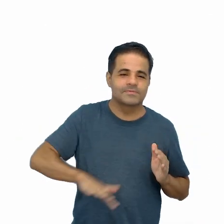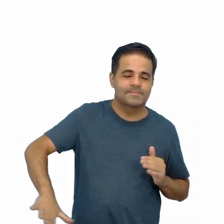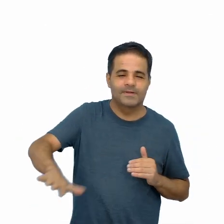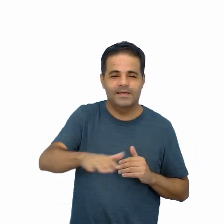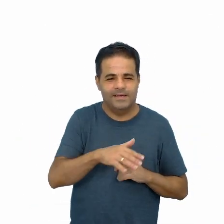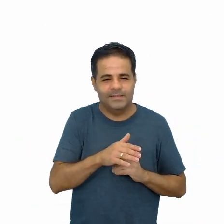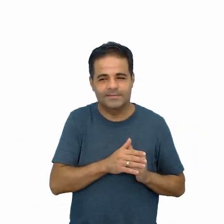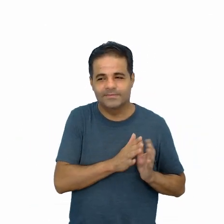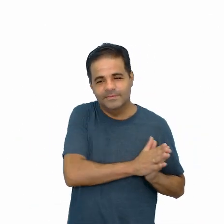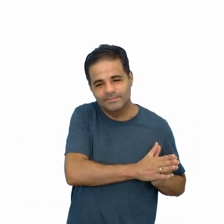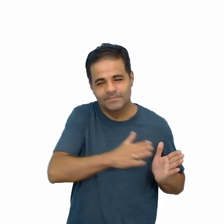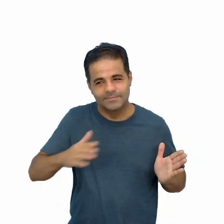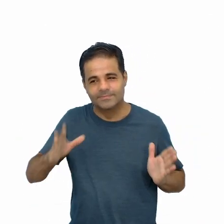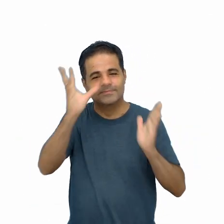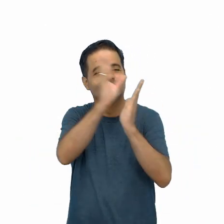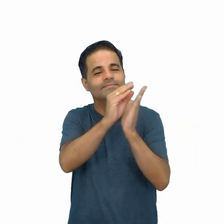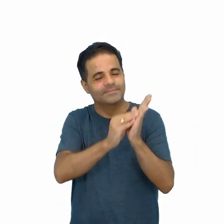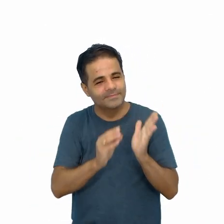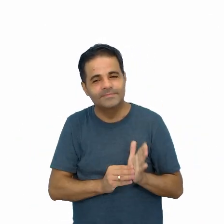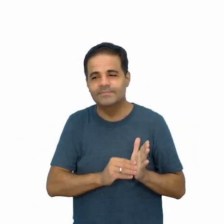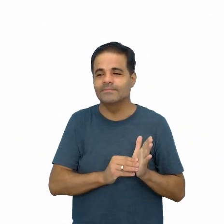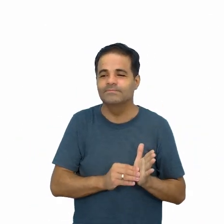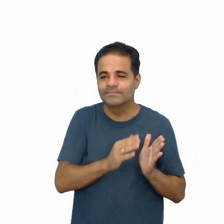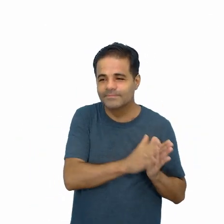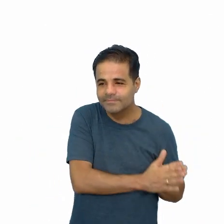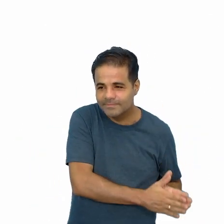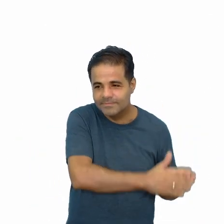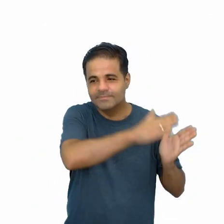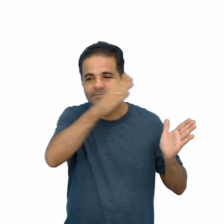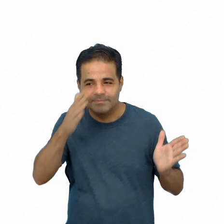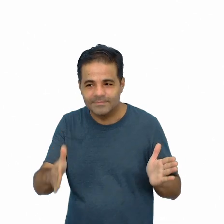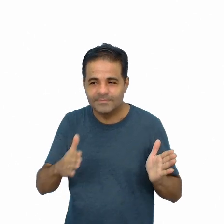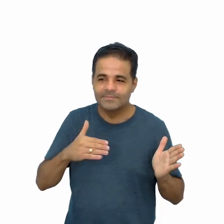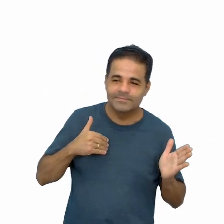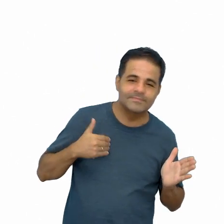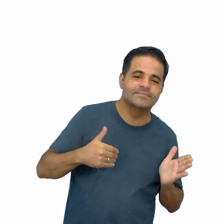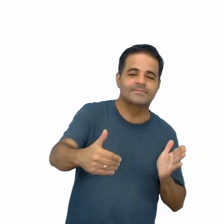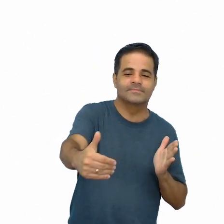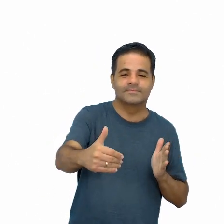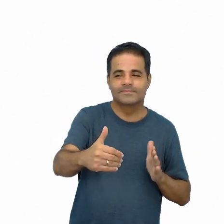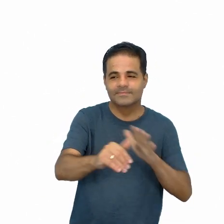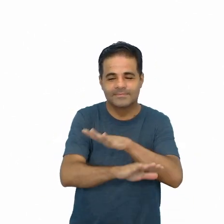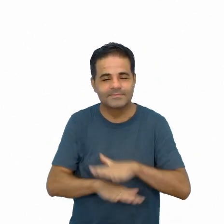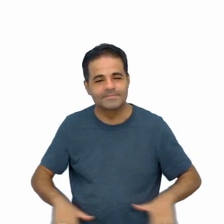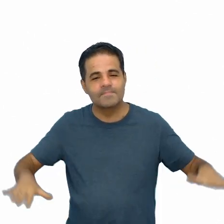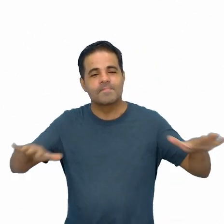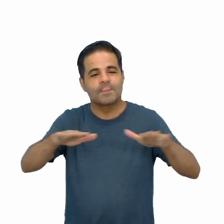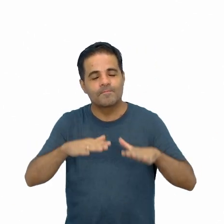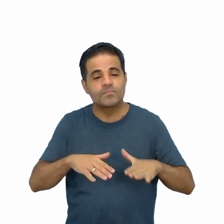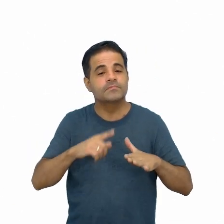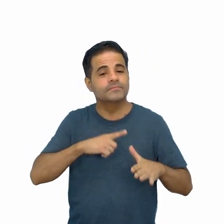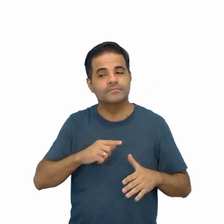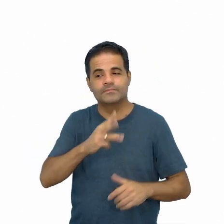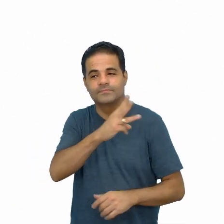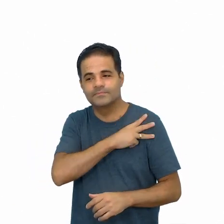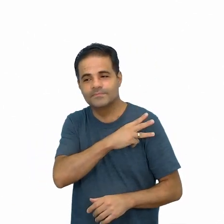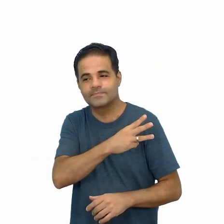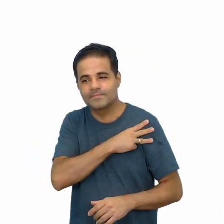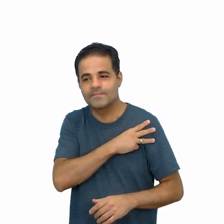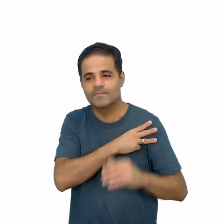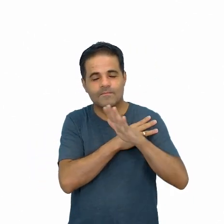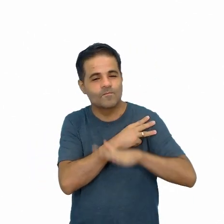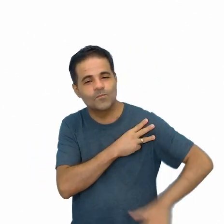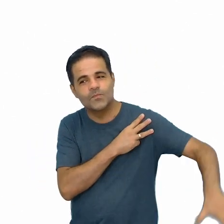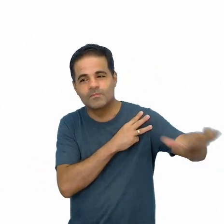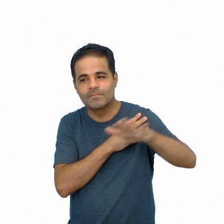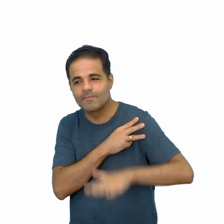o material de apoio que é para o 9º ano o currículo em ação e para a 3ª série do ensino médio o